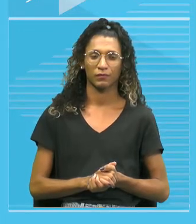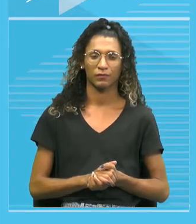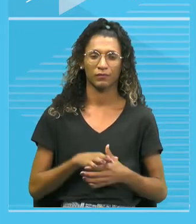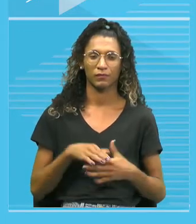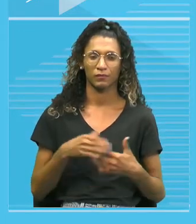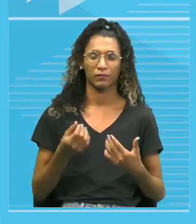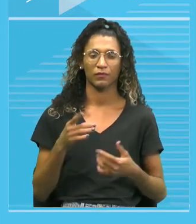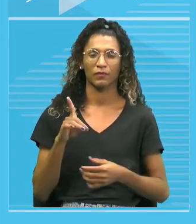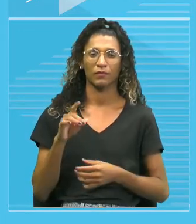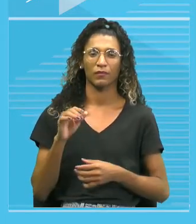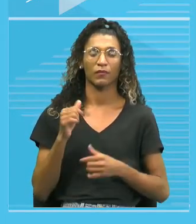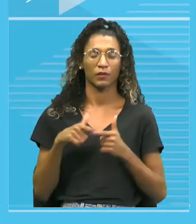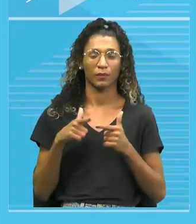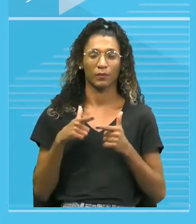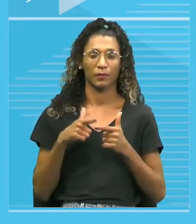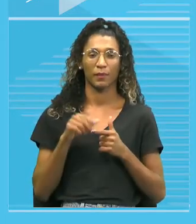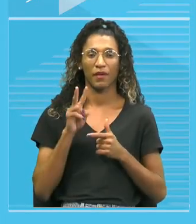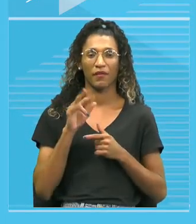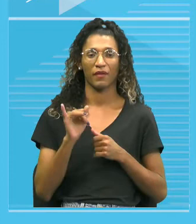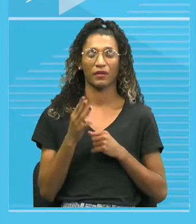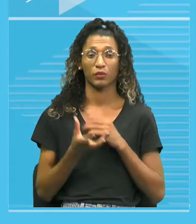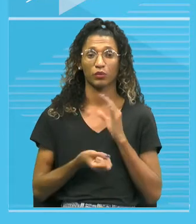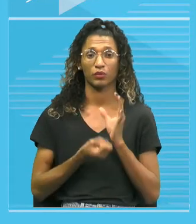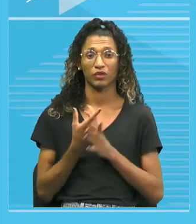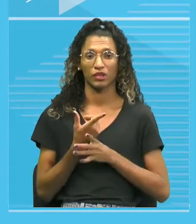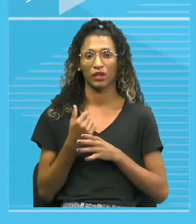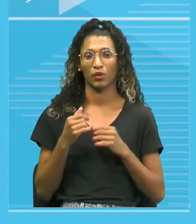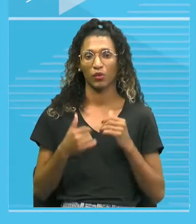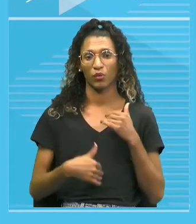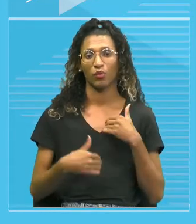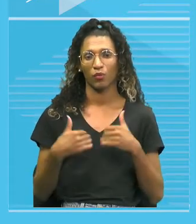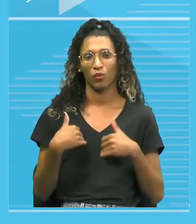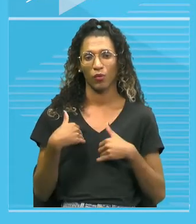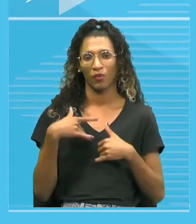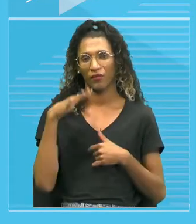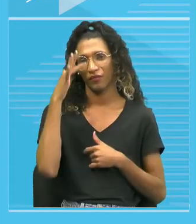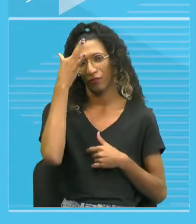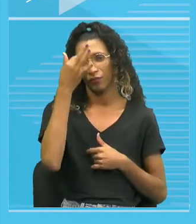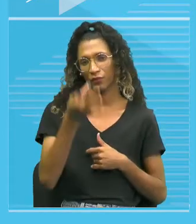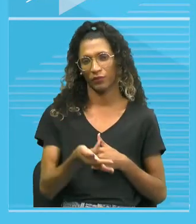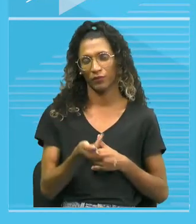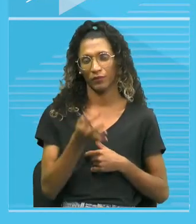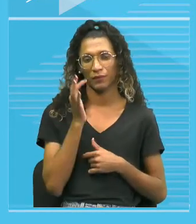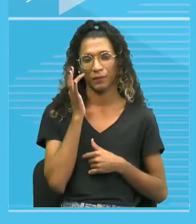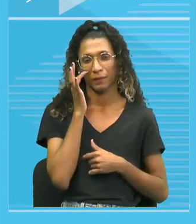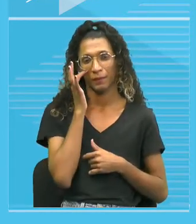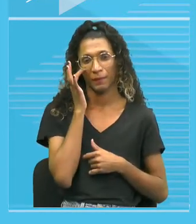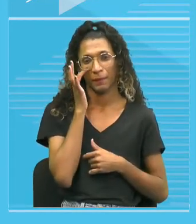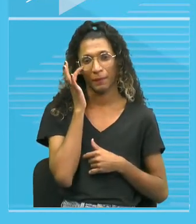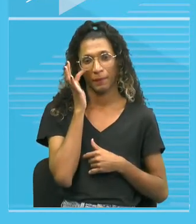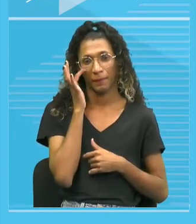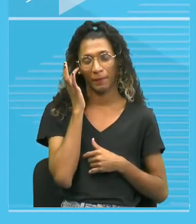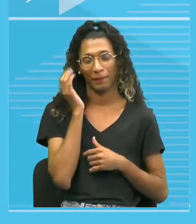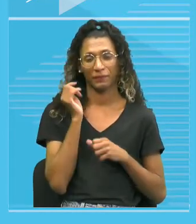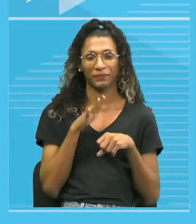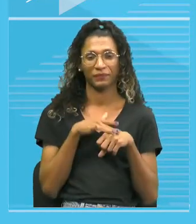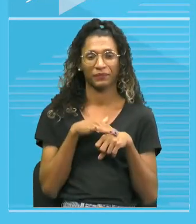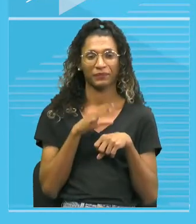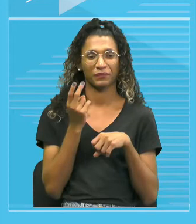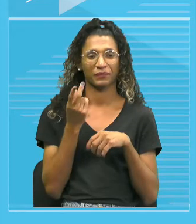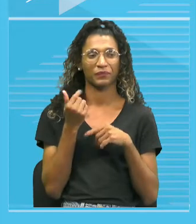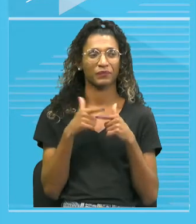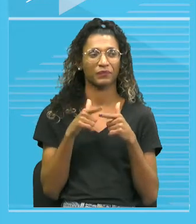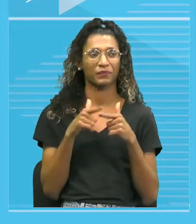organismo mais adiante. Nem sempre o aparecimento dessa característica, daquela doença ou daquele problema, ele